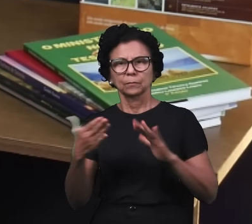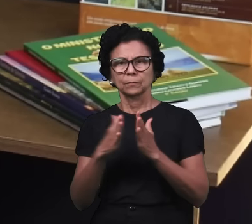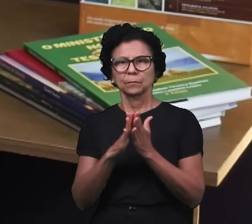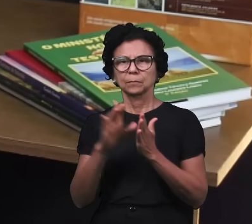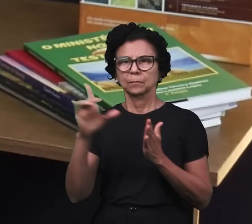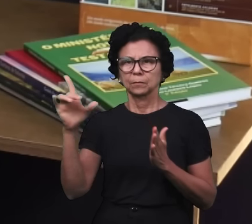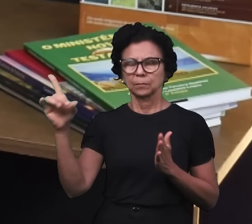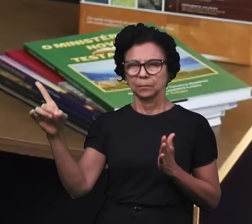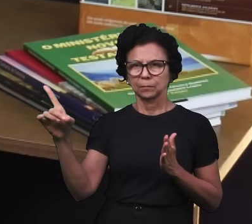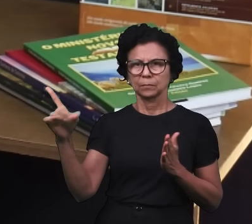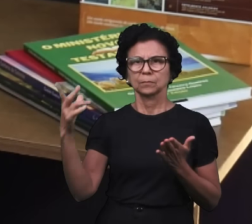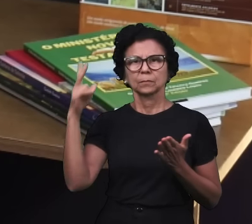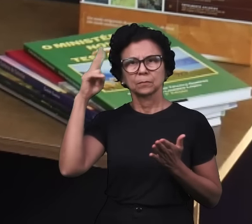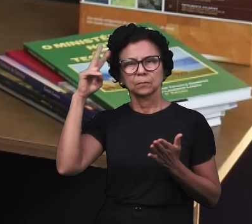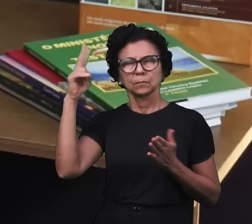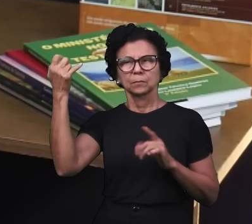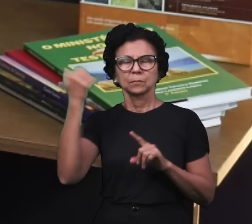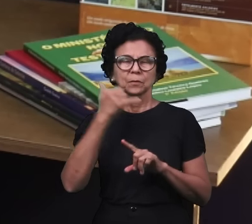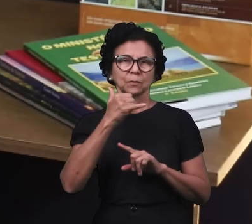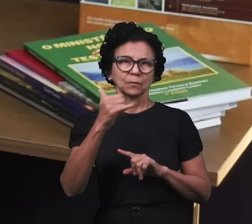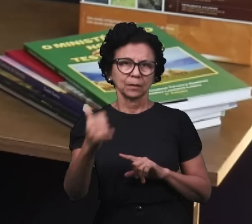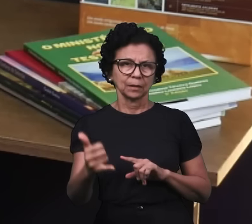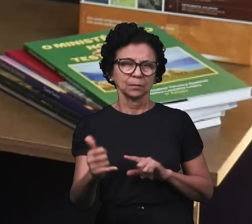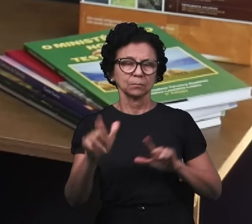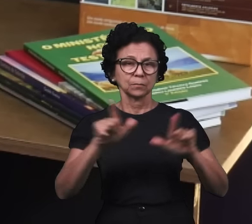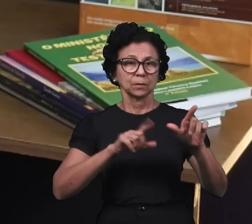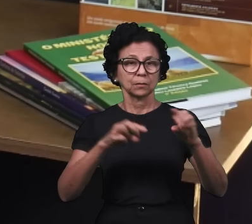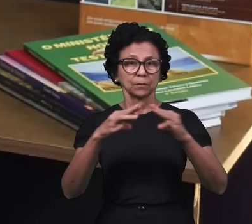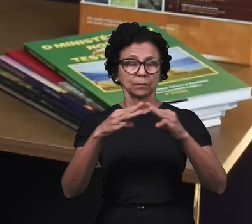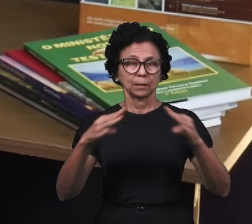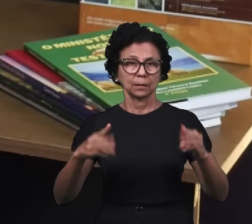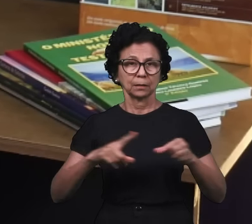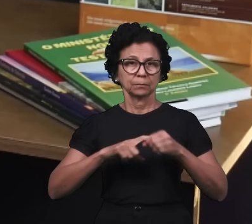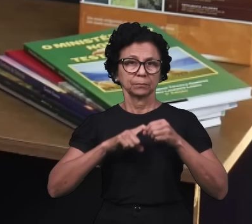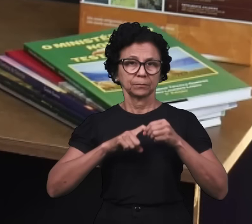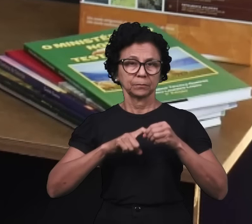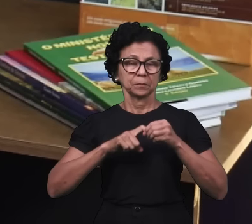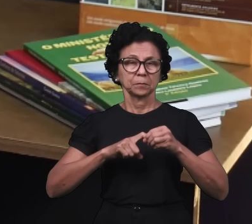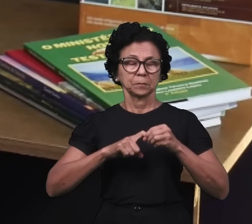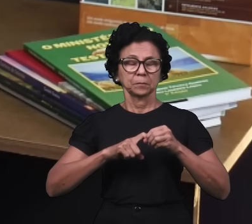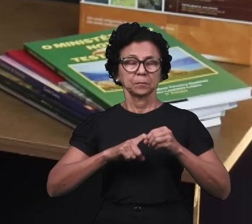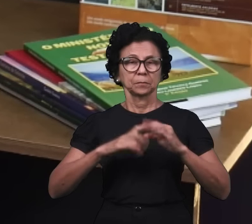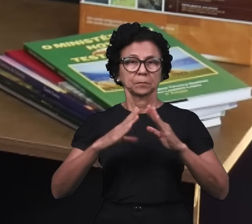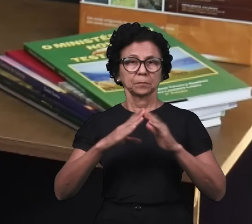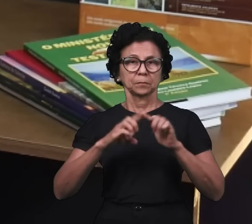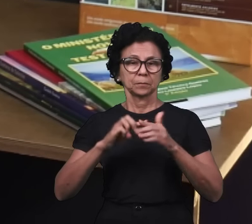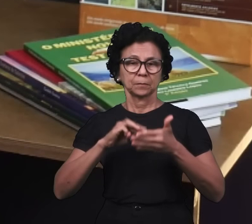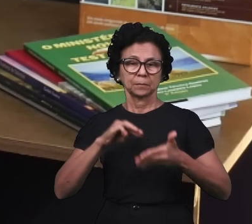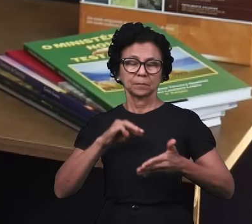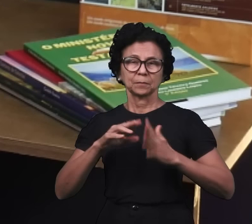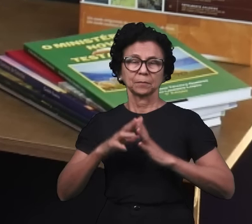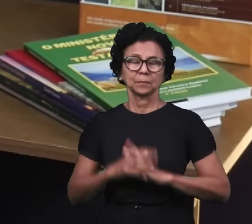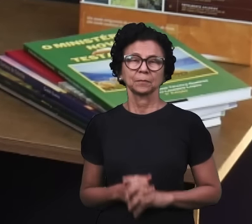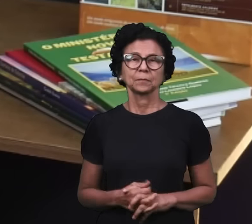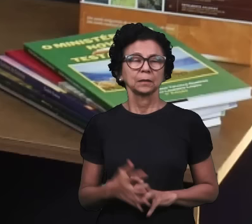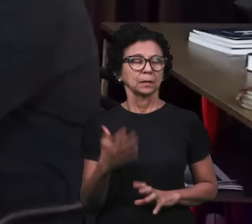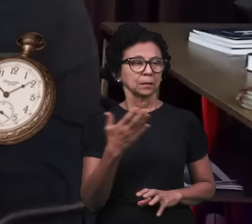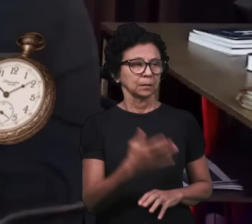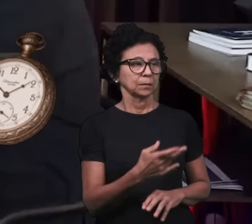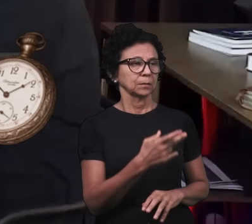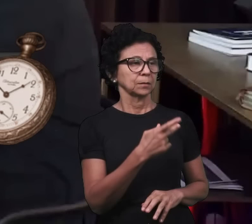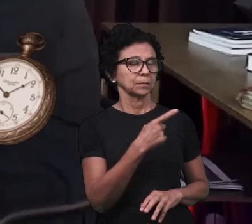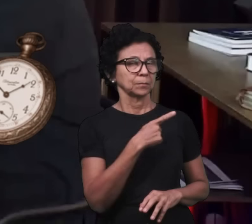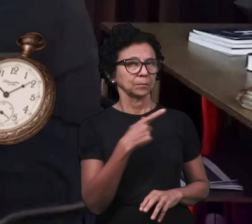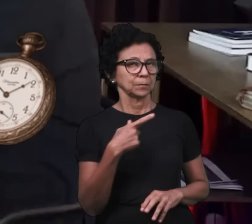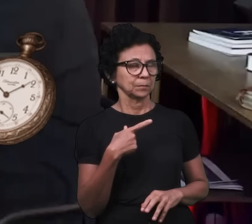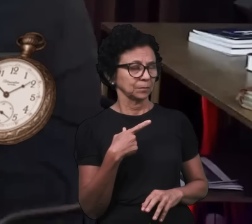TV Manaim. E a TV Manaim está vinculada à Igreja Cristã Maranata. E comigo no estúdio aqui está o pastor Roberto Pedra. A paz, seu